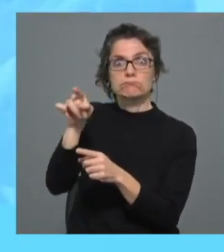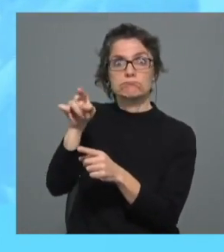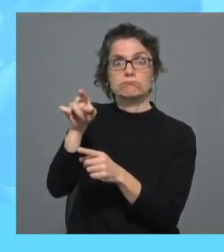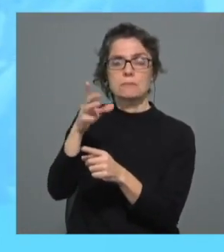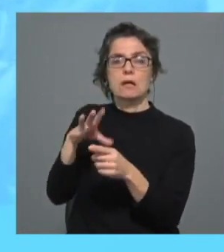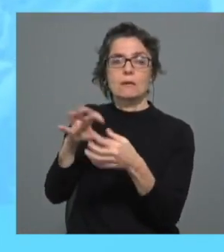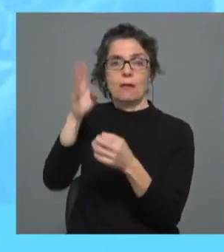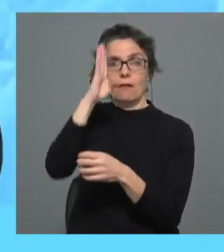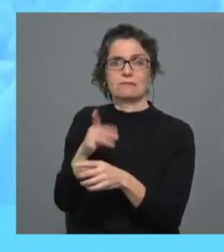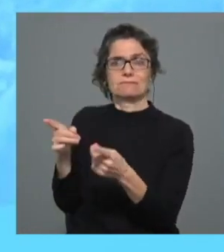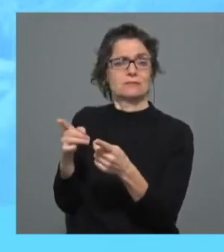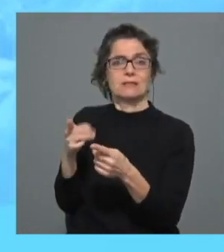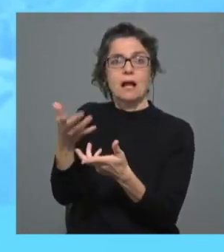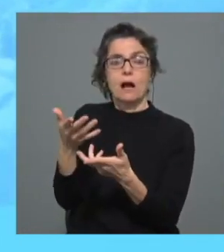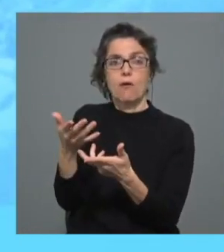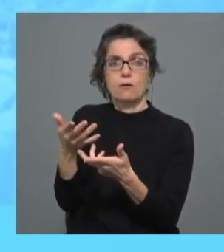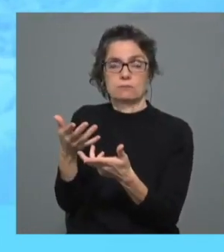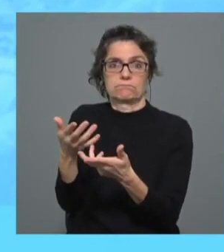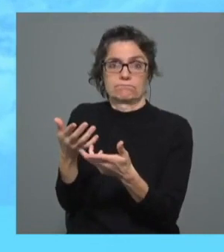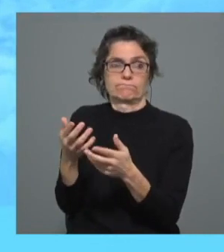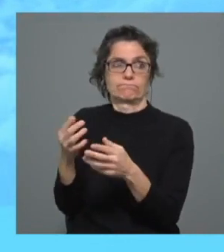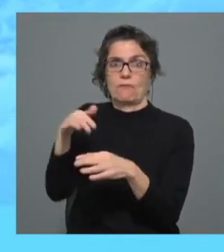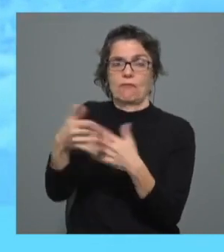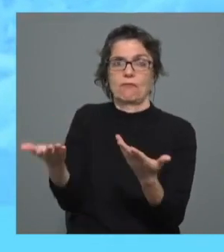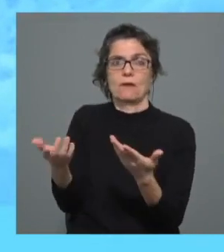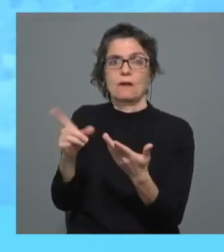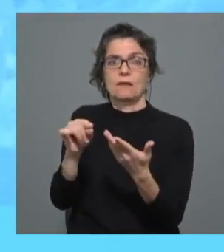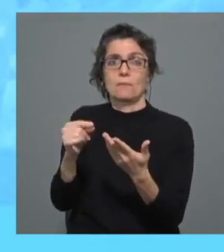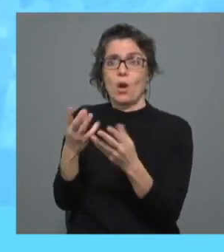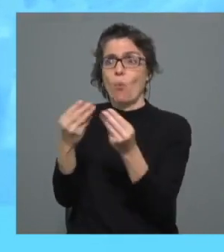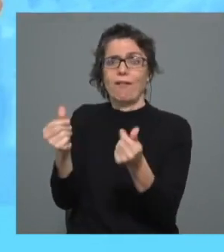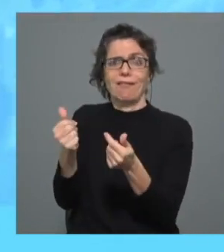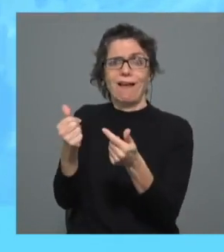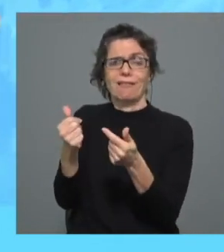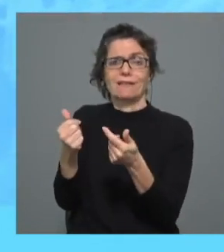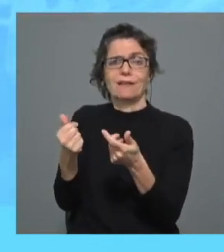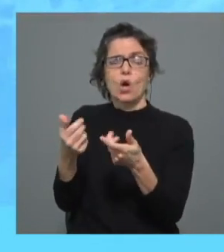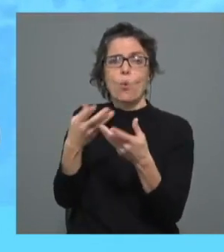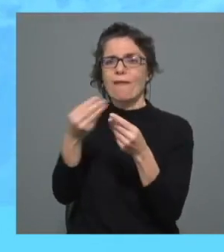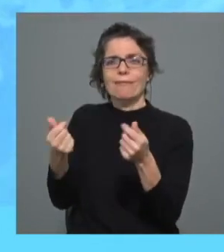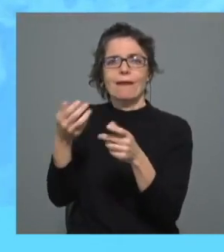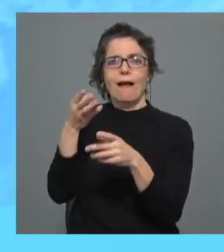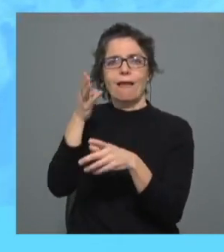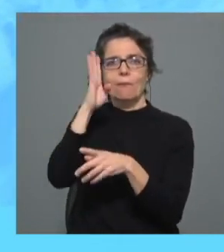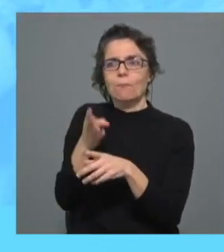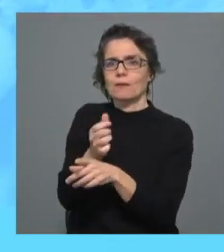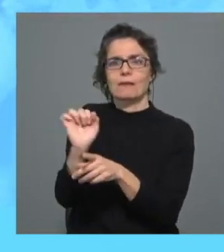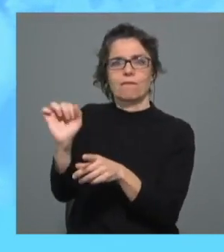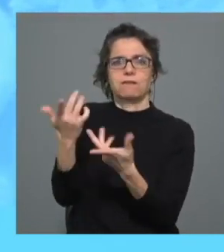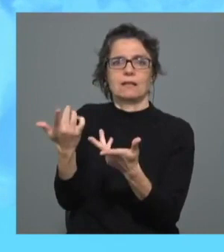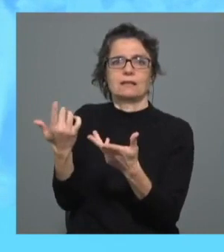também deixou de o ser. Hoje é evidente a muito má qualidade do equipamento militar russo, como é também muito